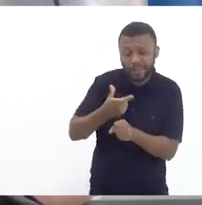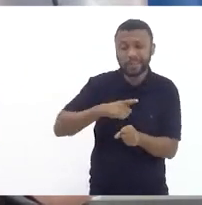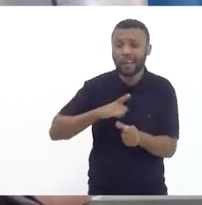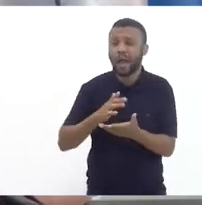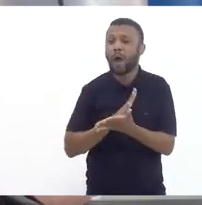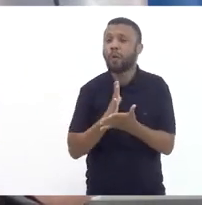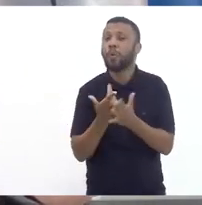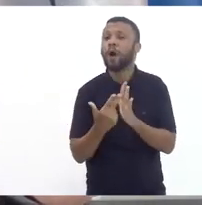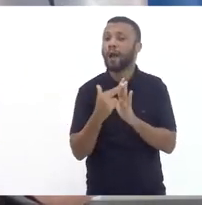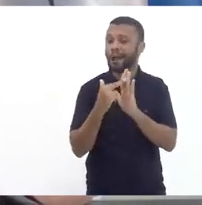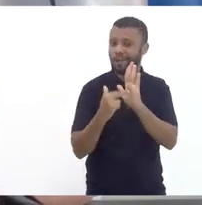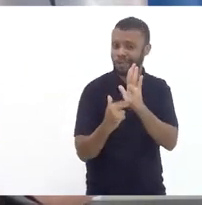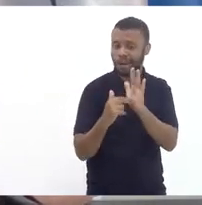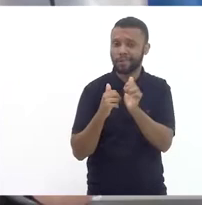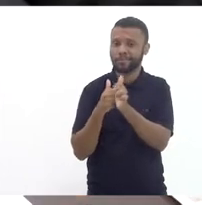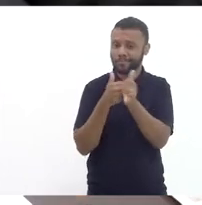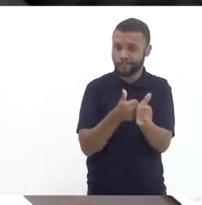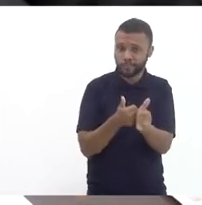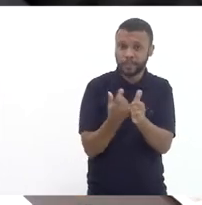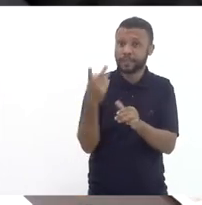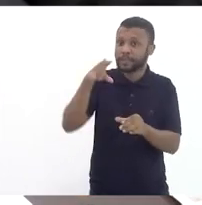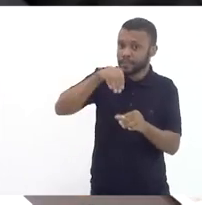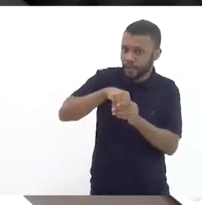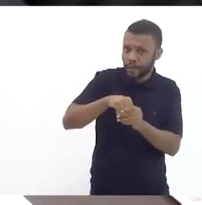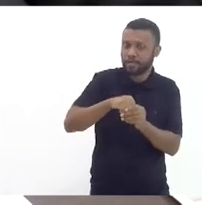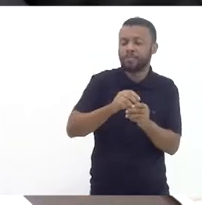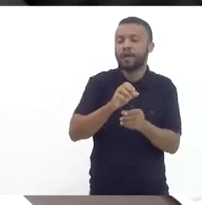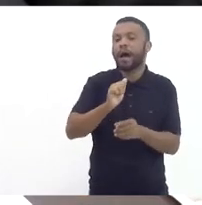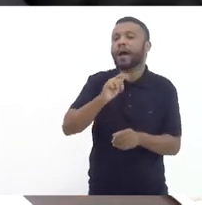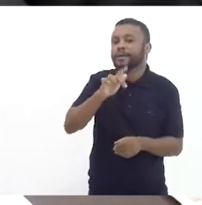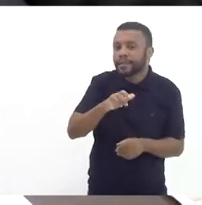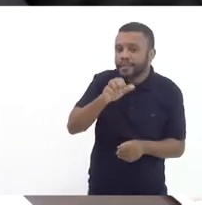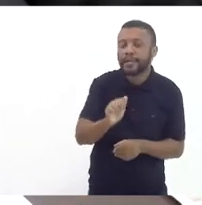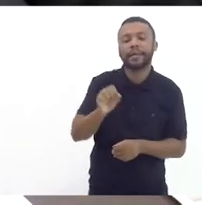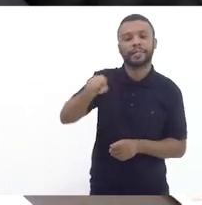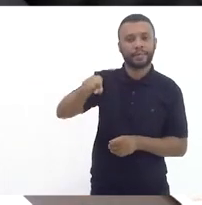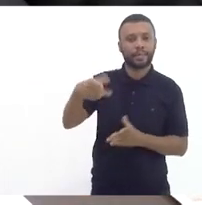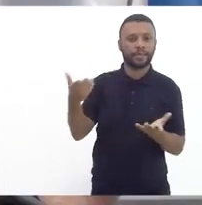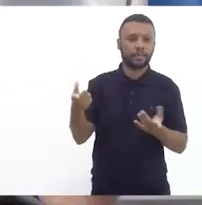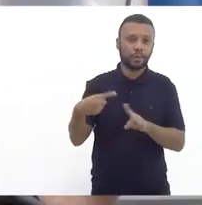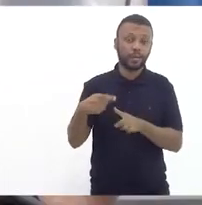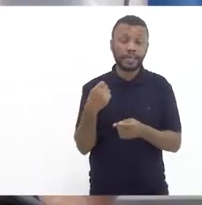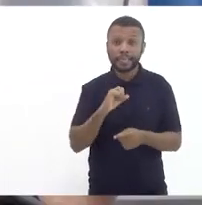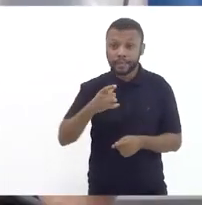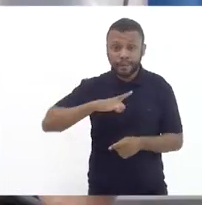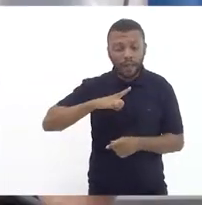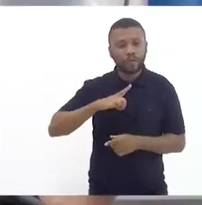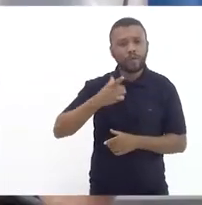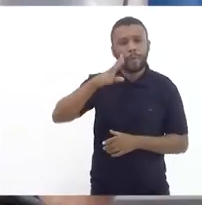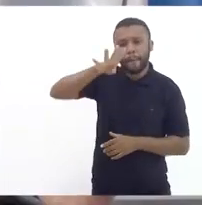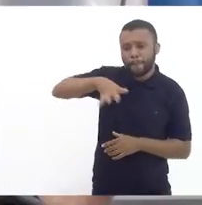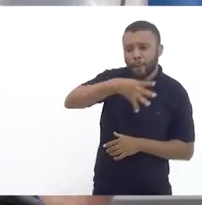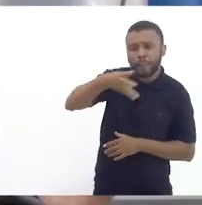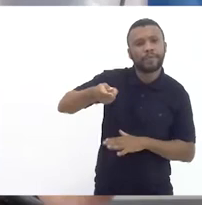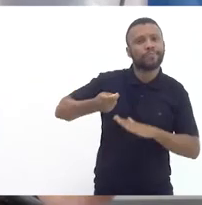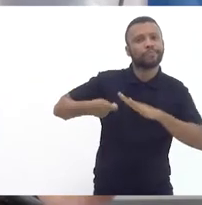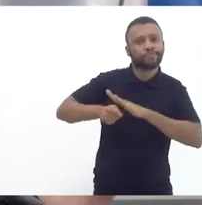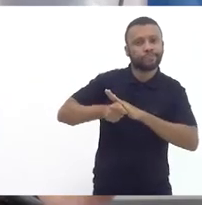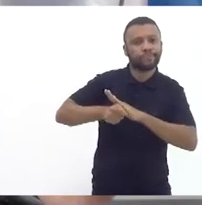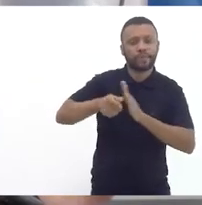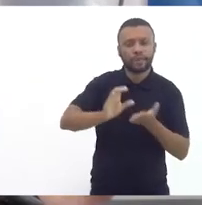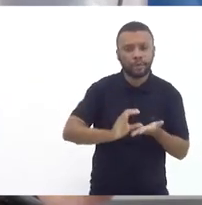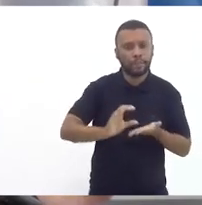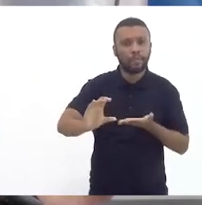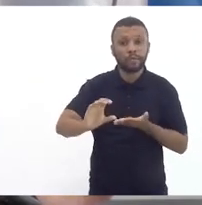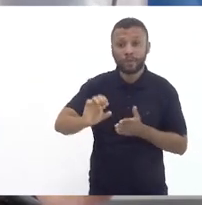acompanhamento que possa dentro ser disponível? Dentro da agência, sim. Pois é. Isso é importante agência, a gente sim. saber. Porque se havia uma programação de investimentos desde o oitavo termo